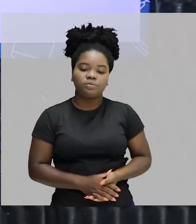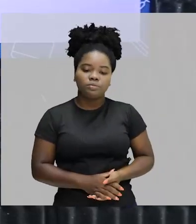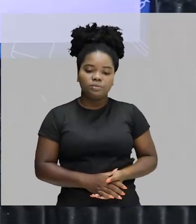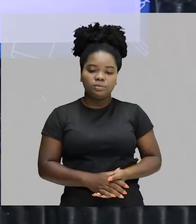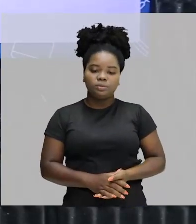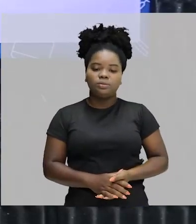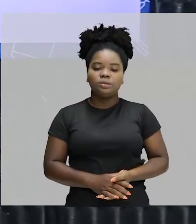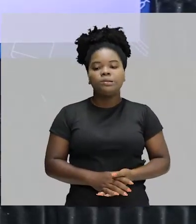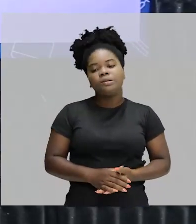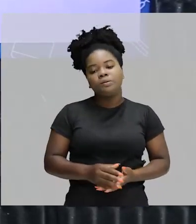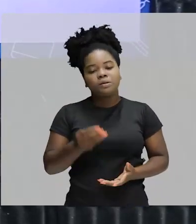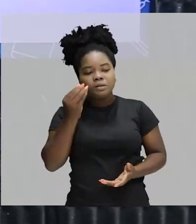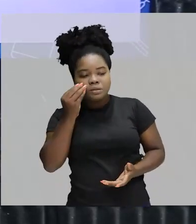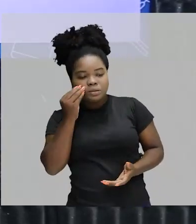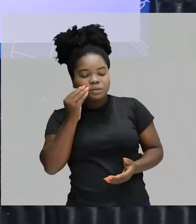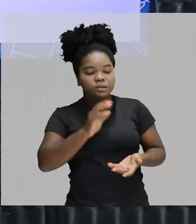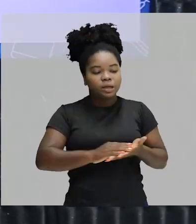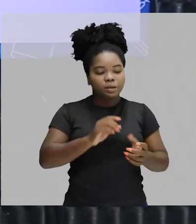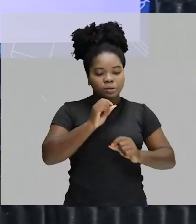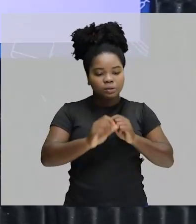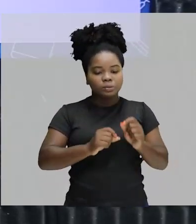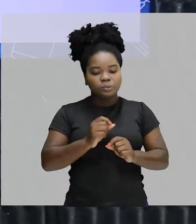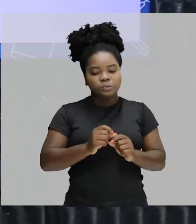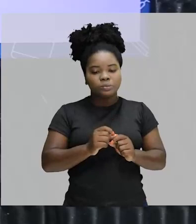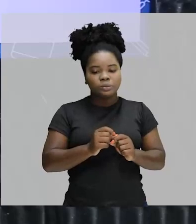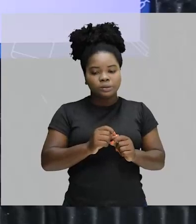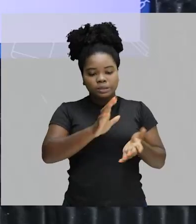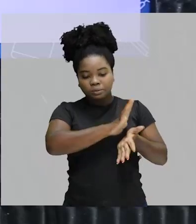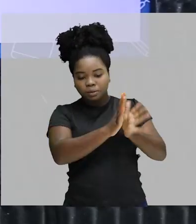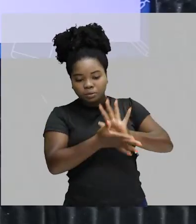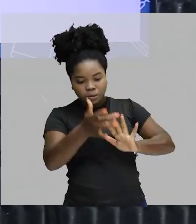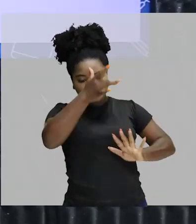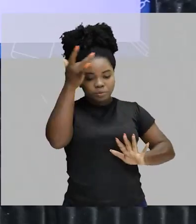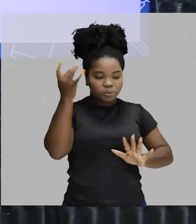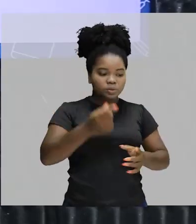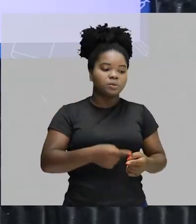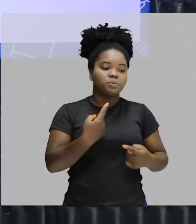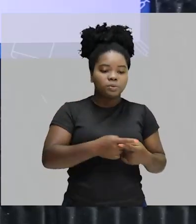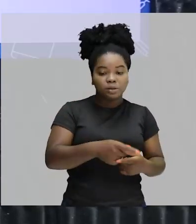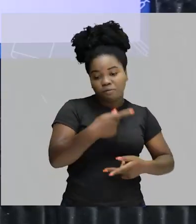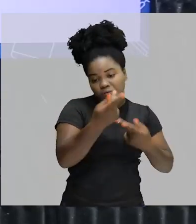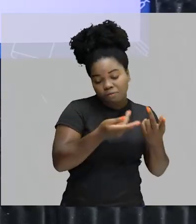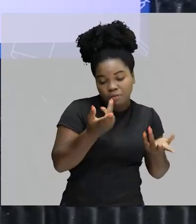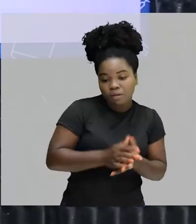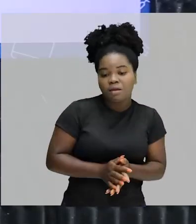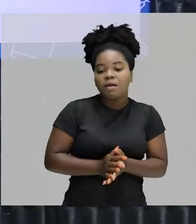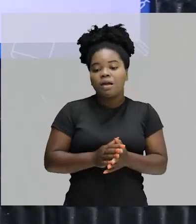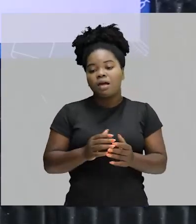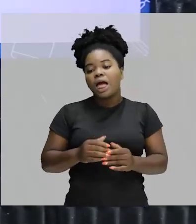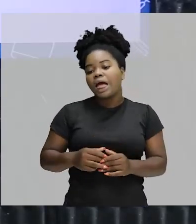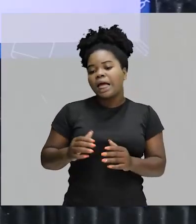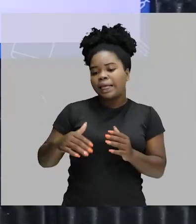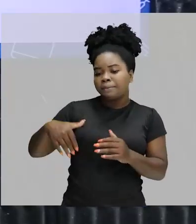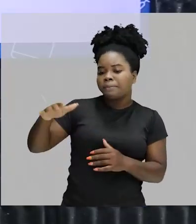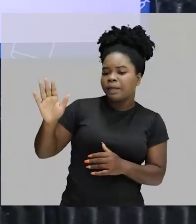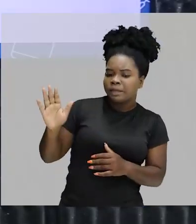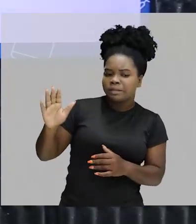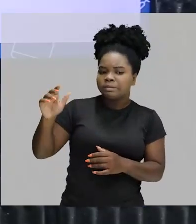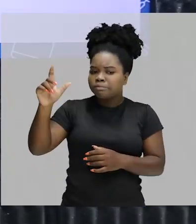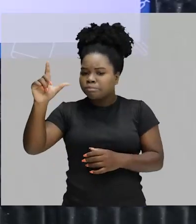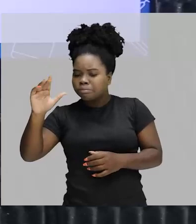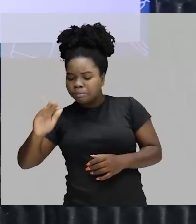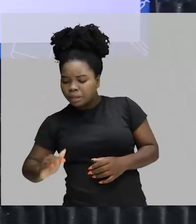não tentar diminuir as pessoas por conta da maneira como elas falam. Então, se uma pessoa diz, é mais pequeno, é mais grande, estaria errado?